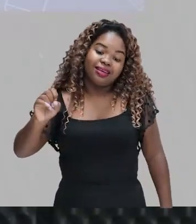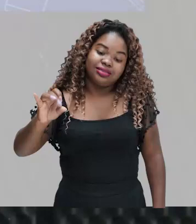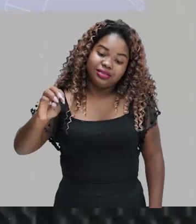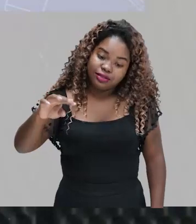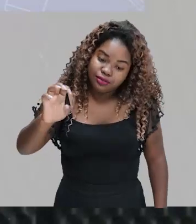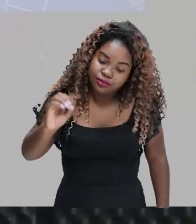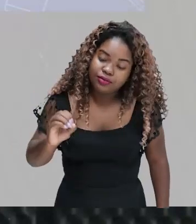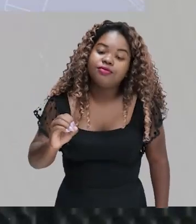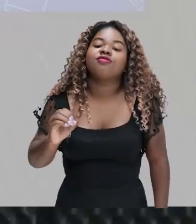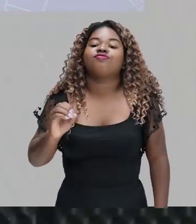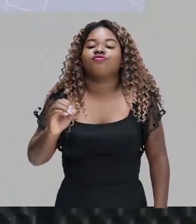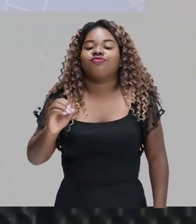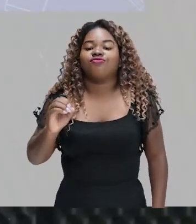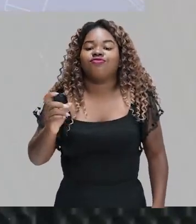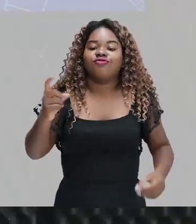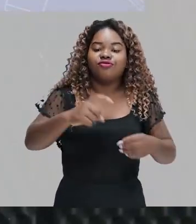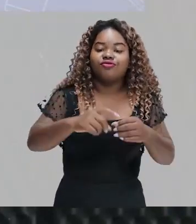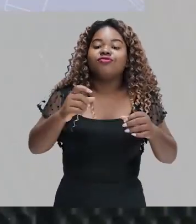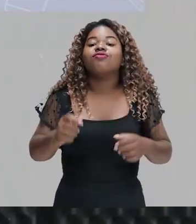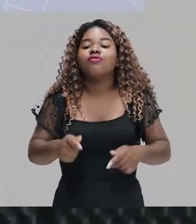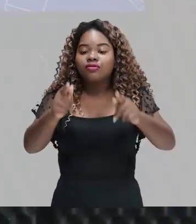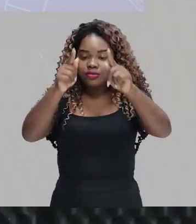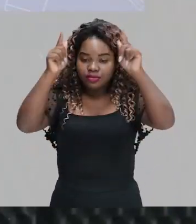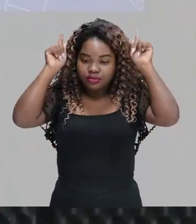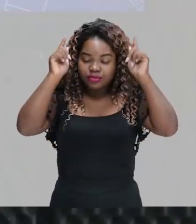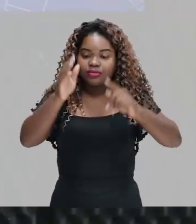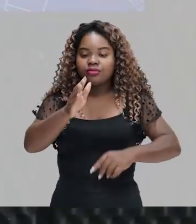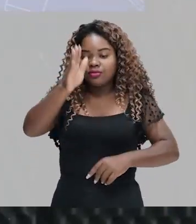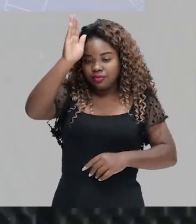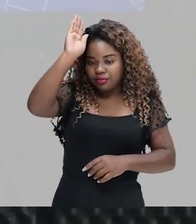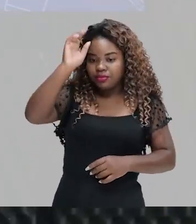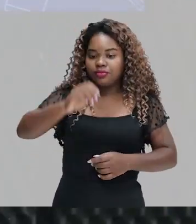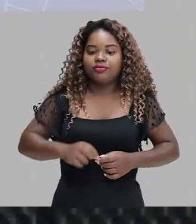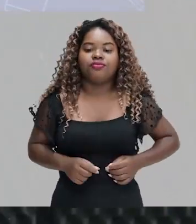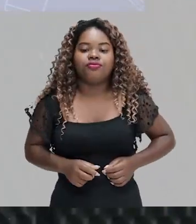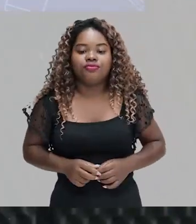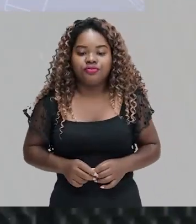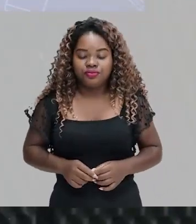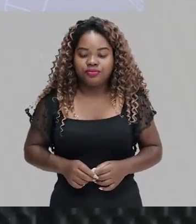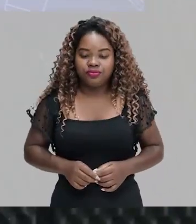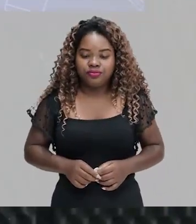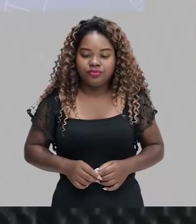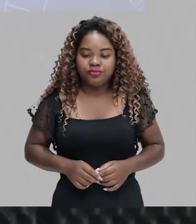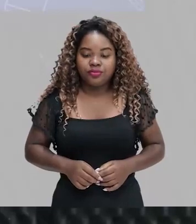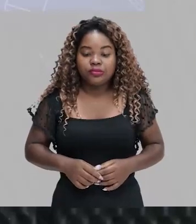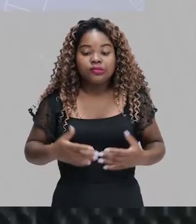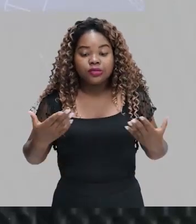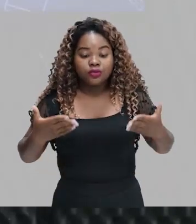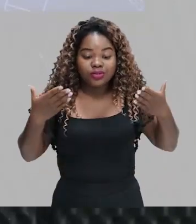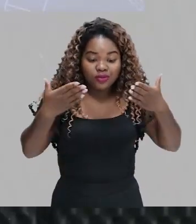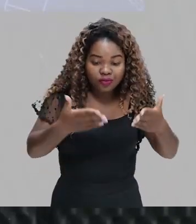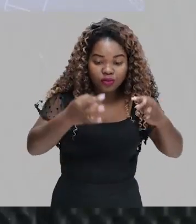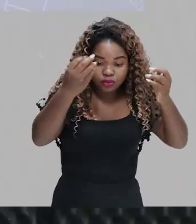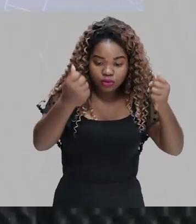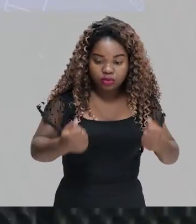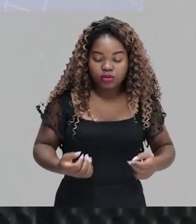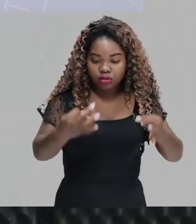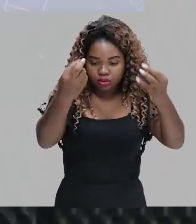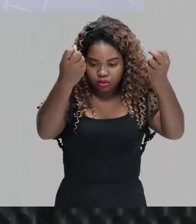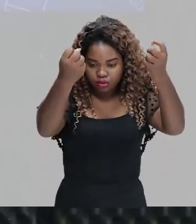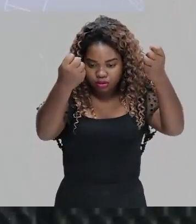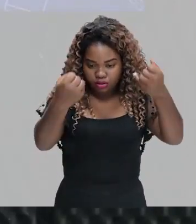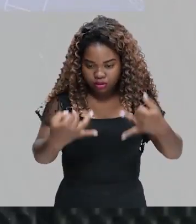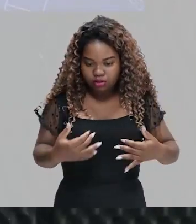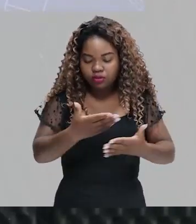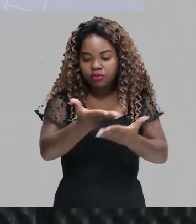renascimento. Retorno aos gregos, retorno aos romanos, retorno aos clássicos. Essa ênfase toda que eu estou dando, ela é para você entender